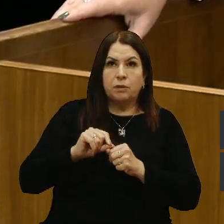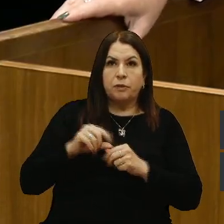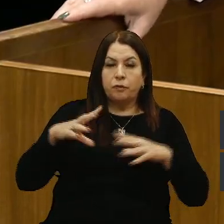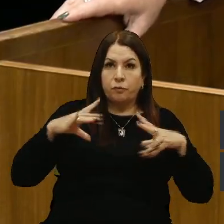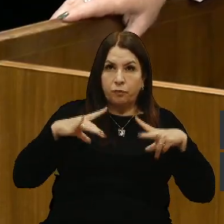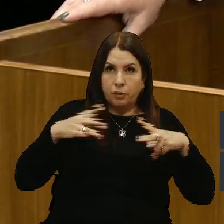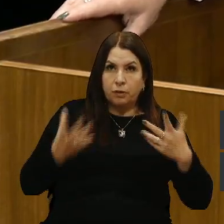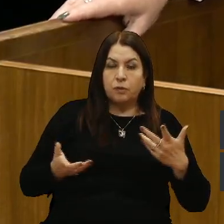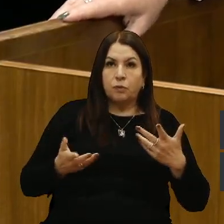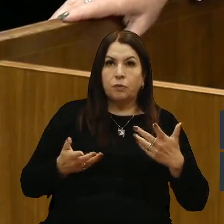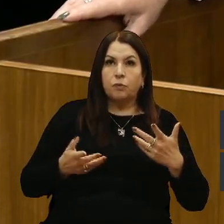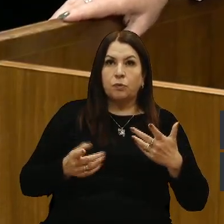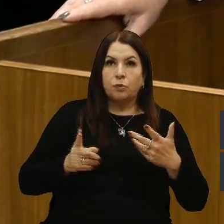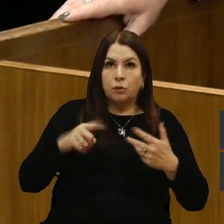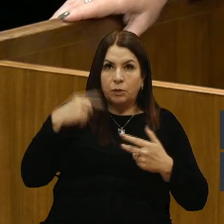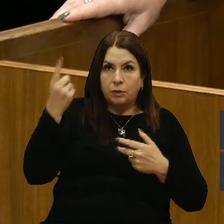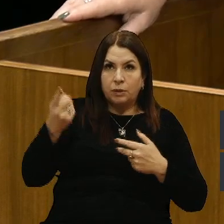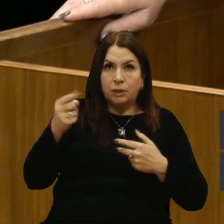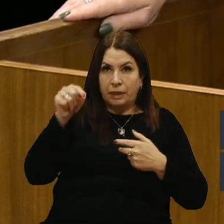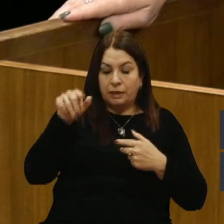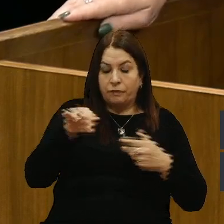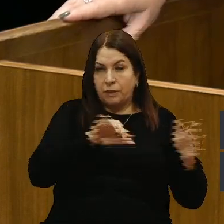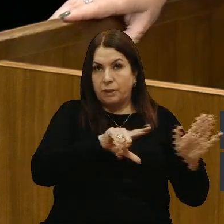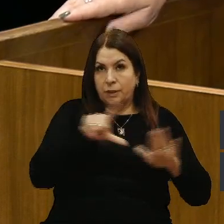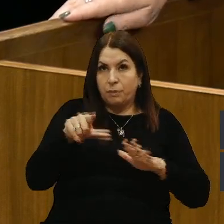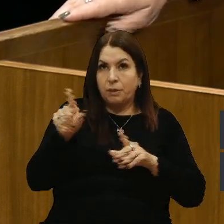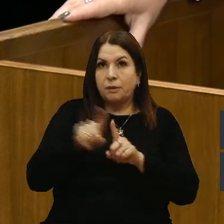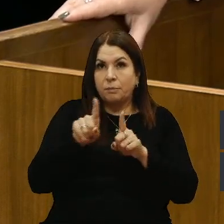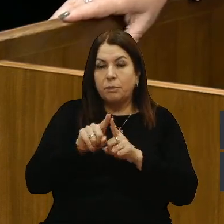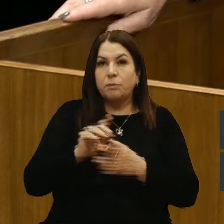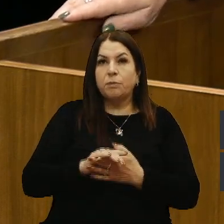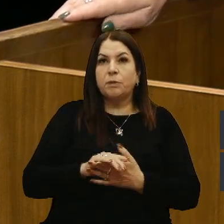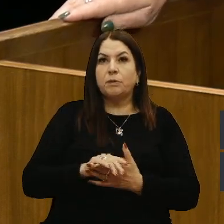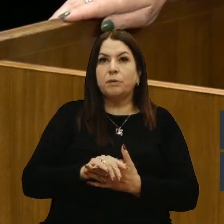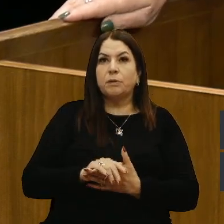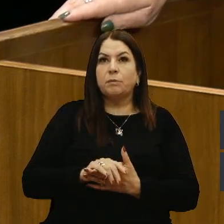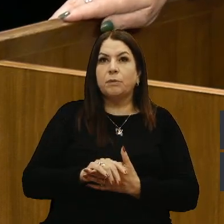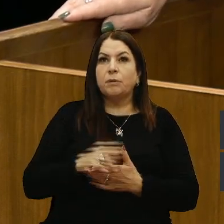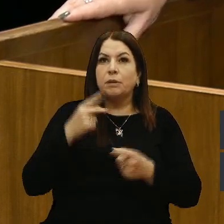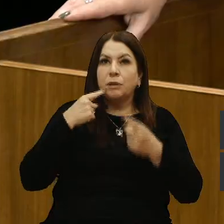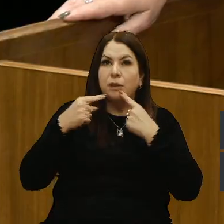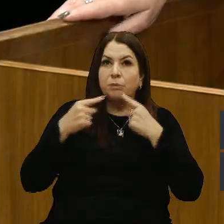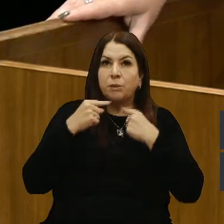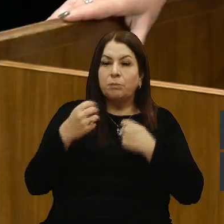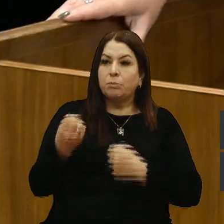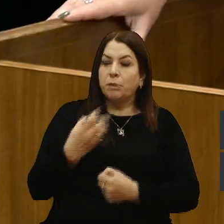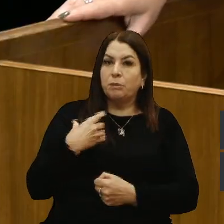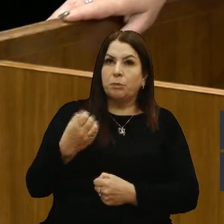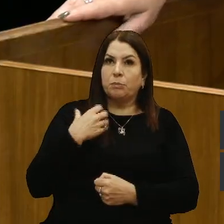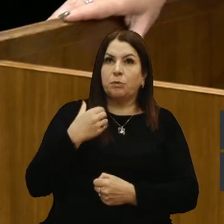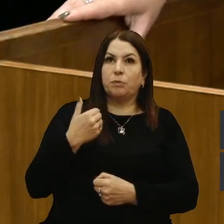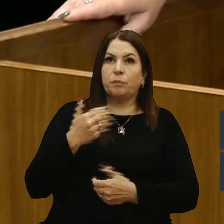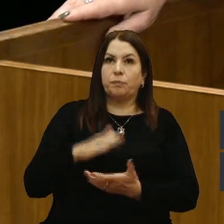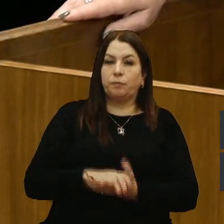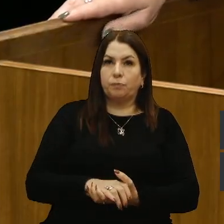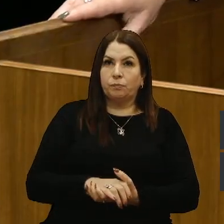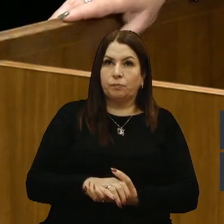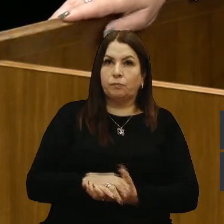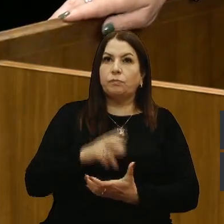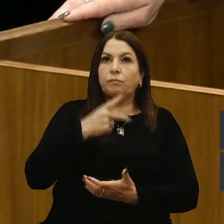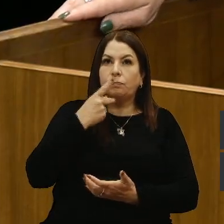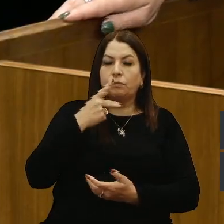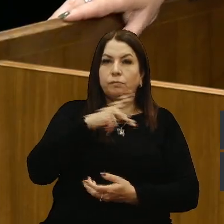feriado no outro, esse final de semana aqui, recebendo reclamação. Falei com o